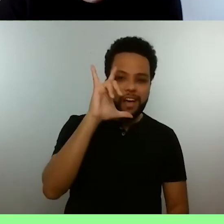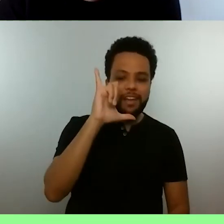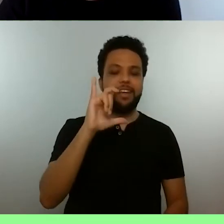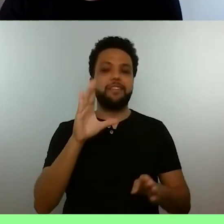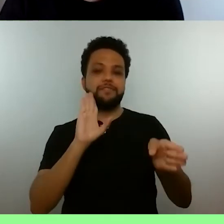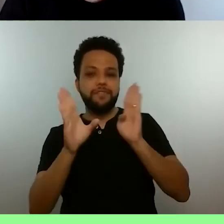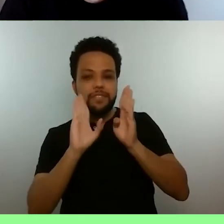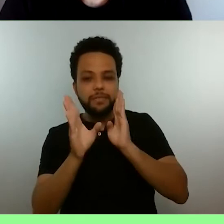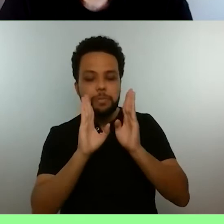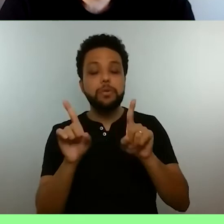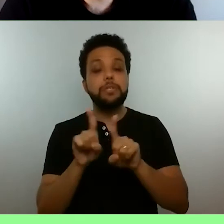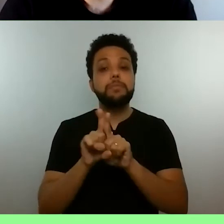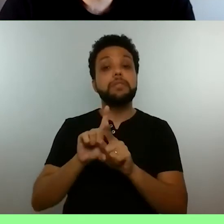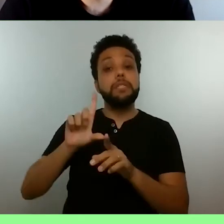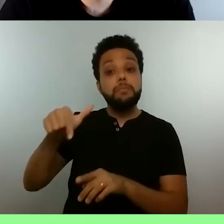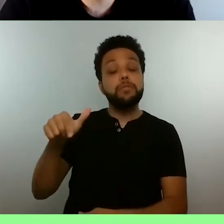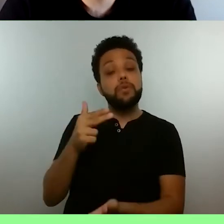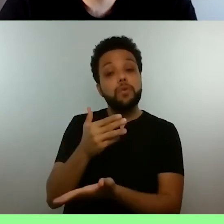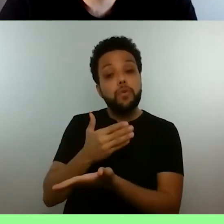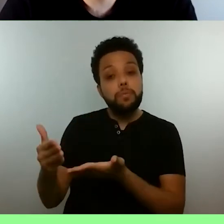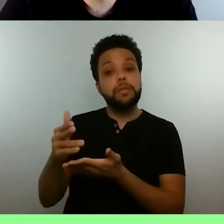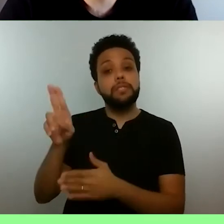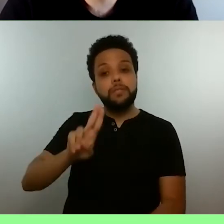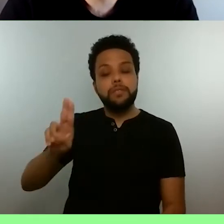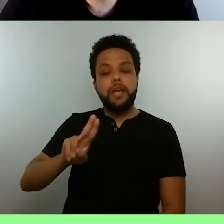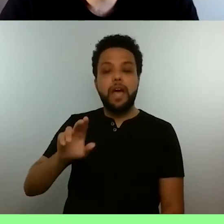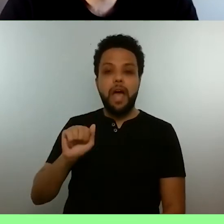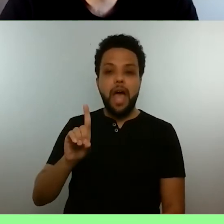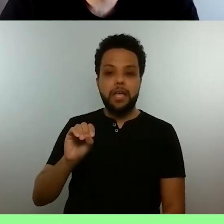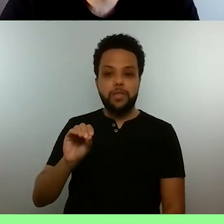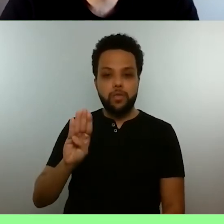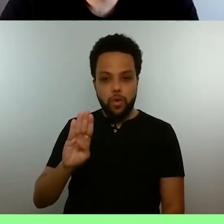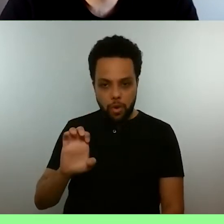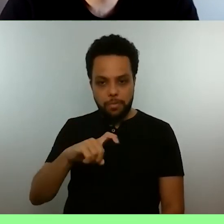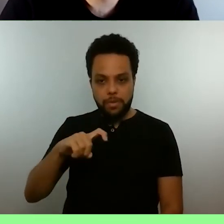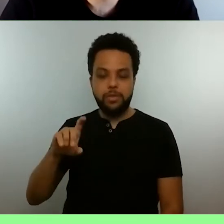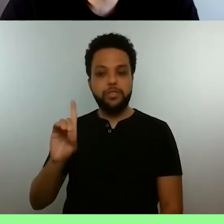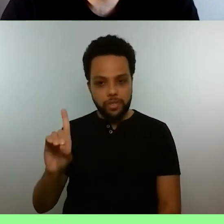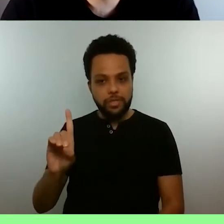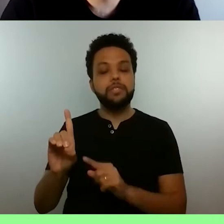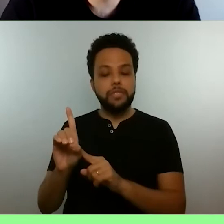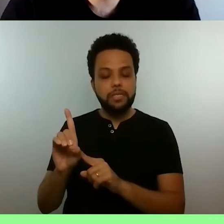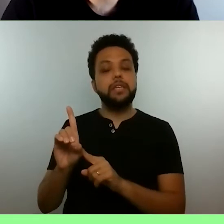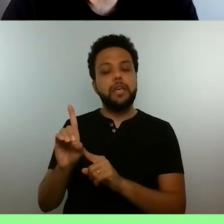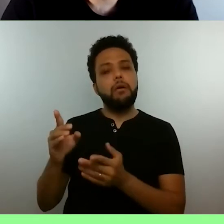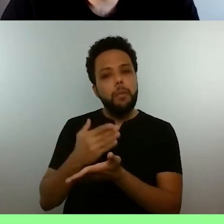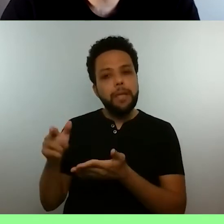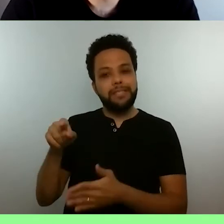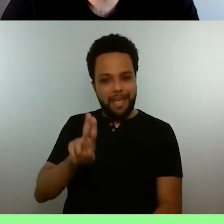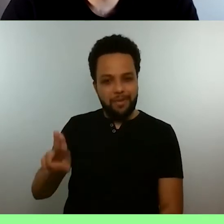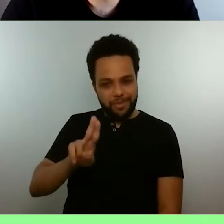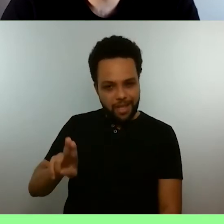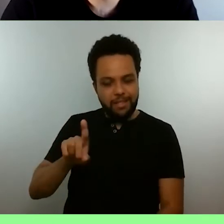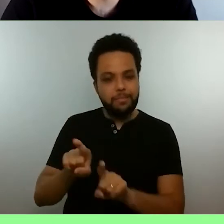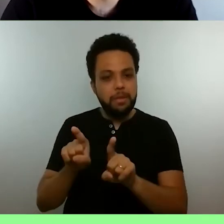eu comecei a explorar um pouco o Adobe XD para fazer prototipação de interface. E